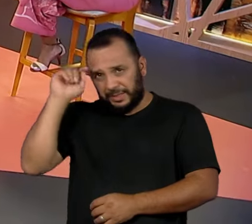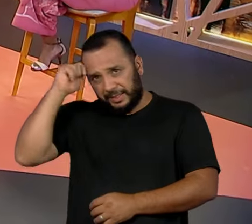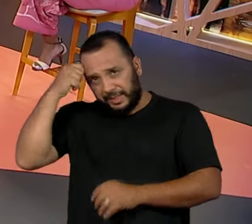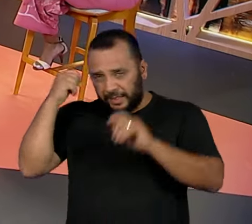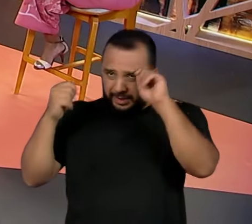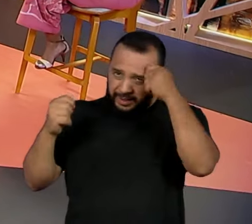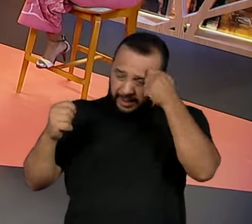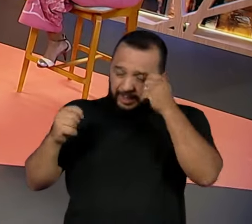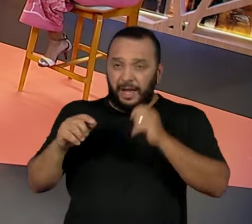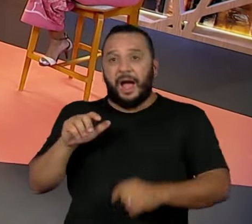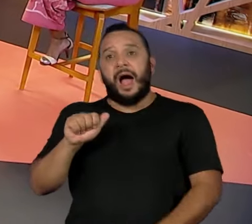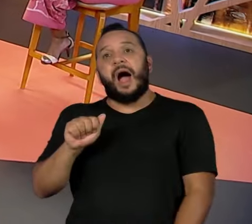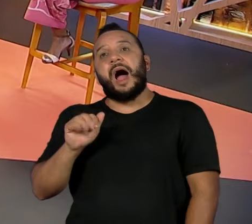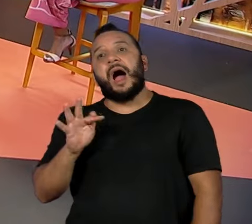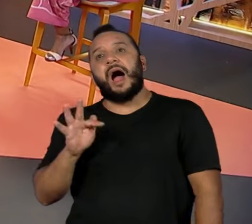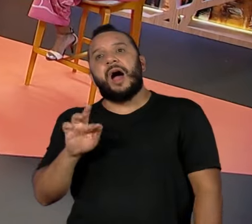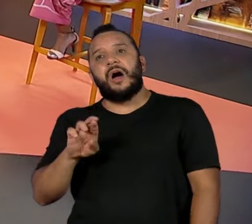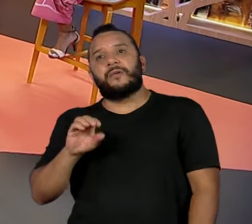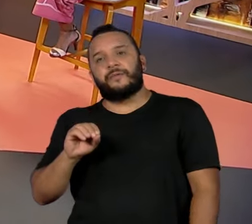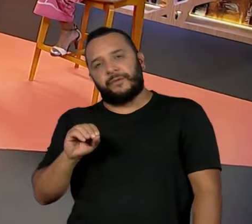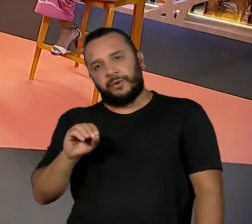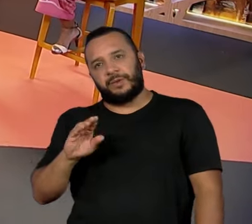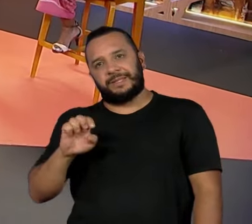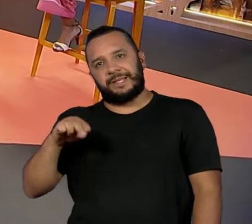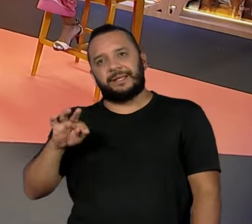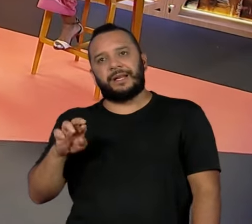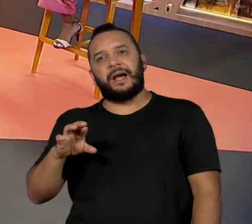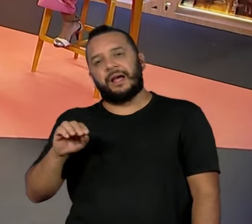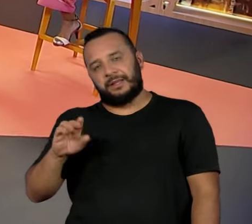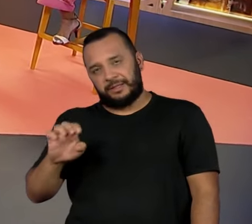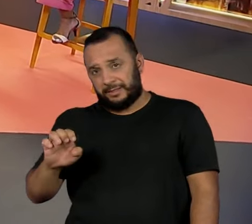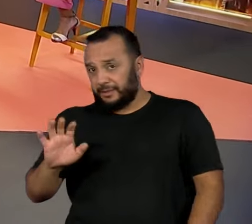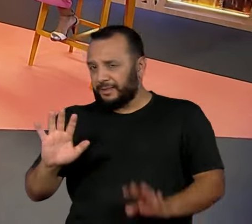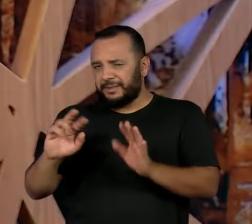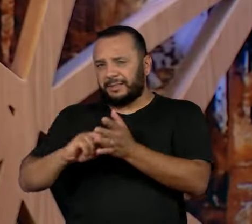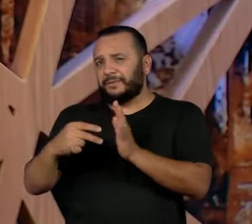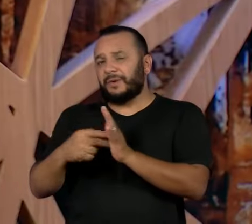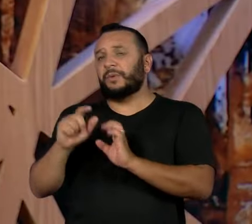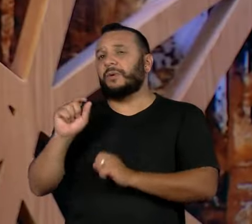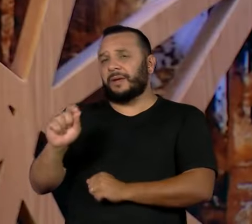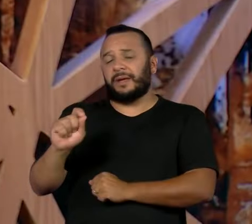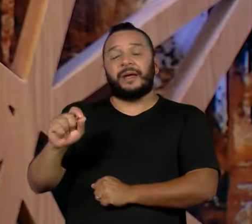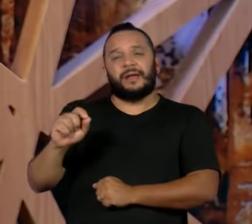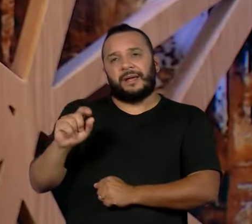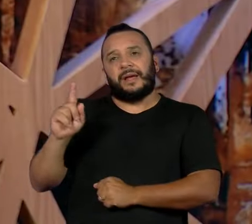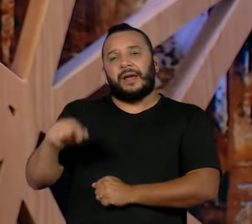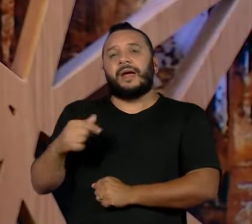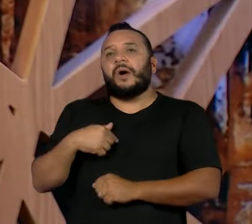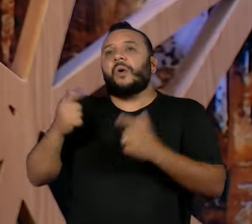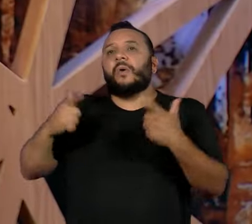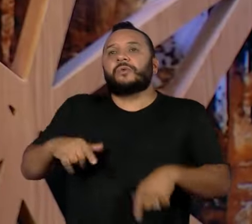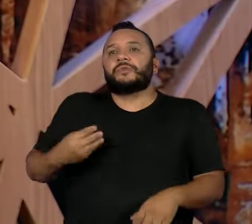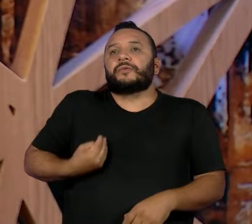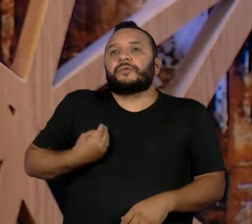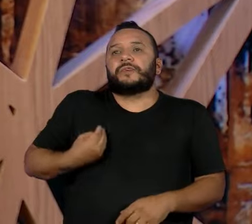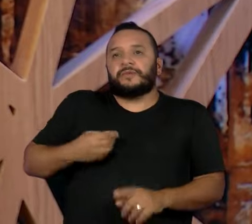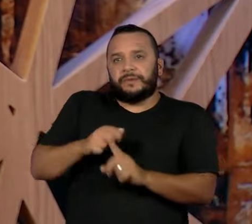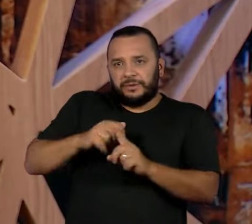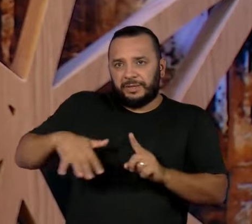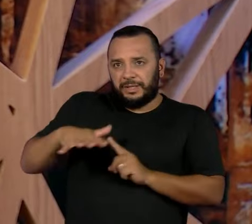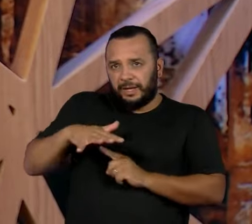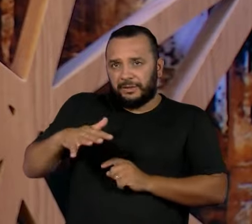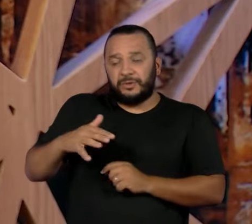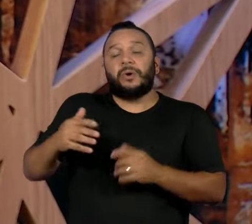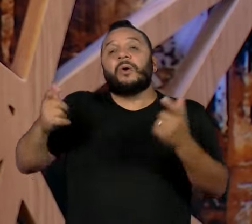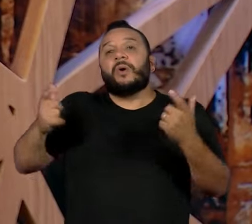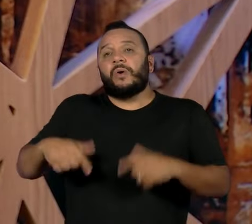Afrocentricidade é um paradigma político que nos convida a uma localização no mundo. E a partir partir dessa localização como nós olharemos para o mundo